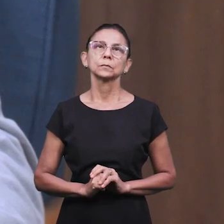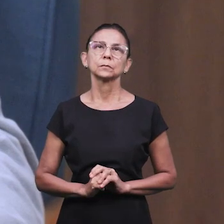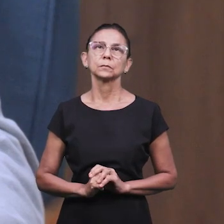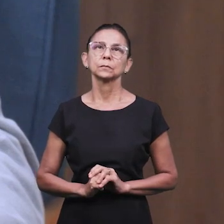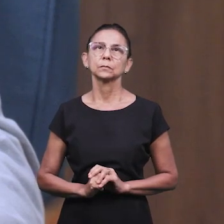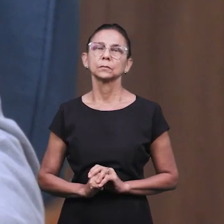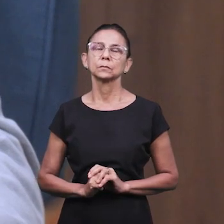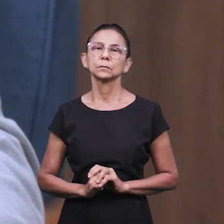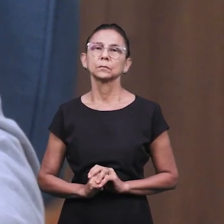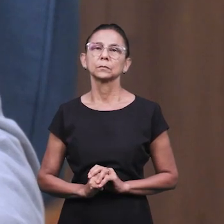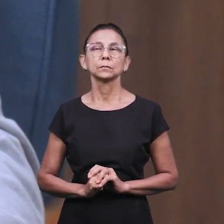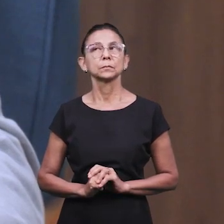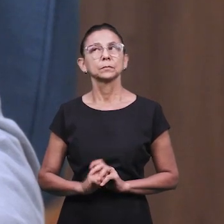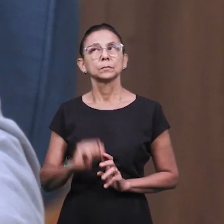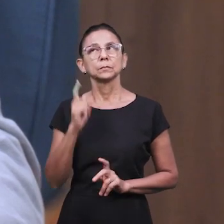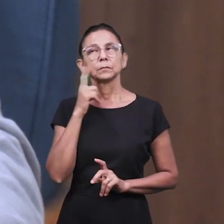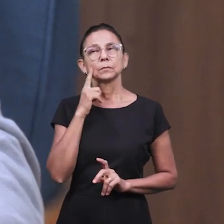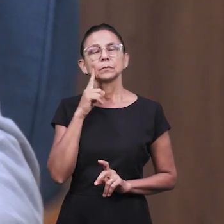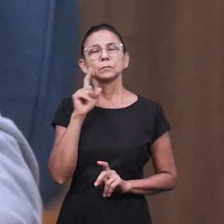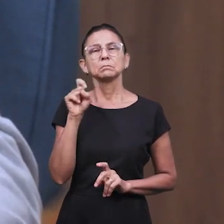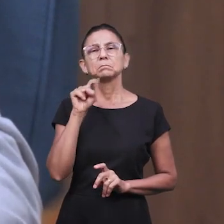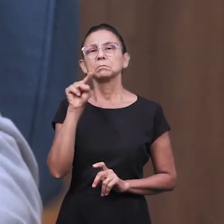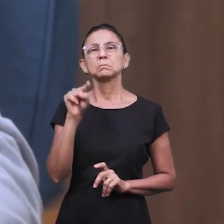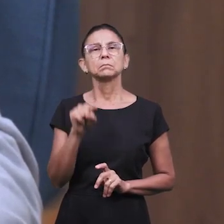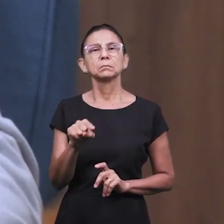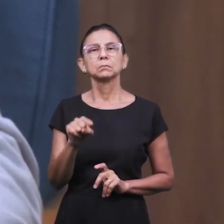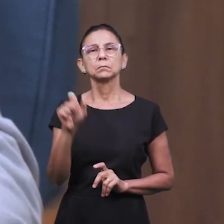enfatizar quem foi que compôs esse salmo.